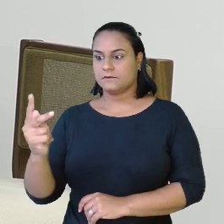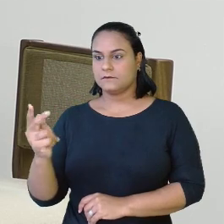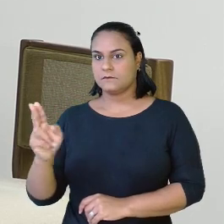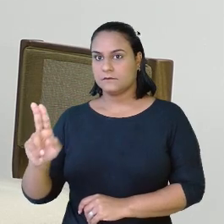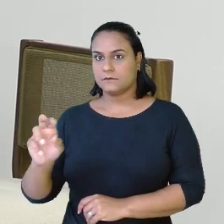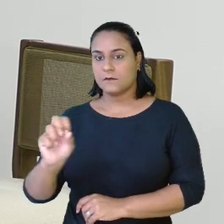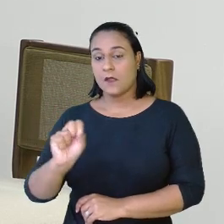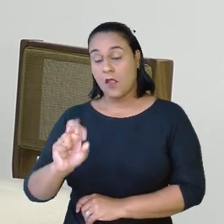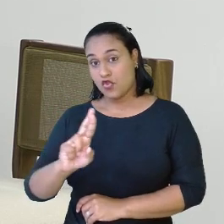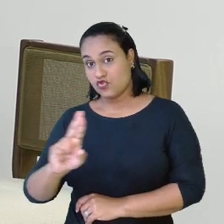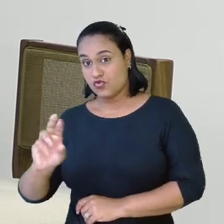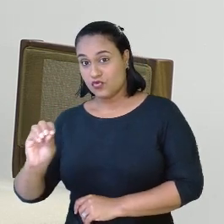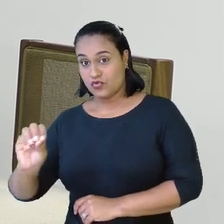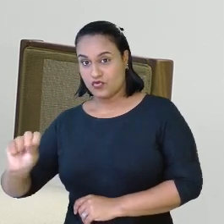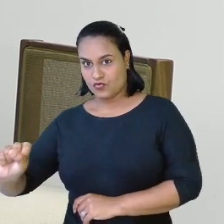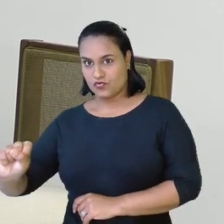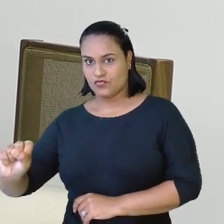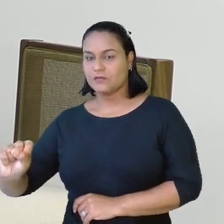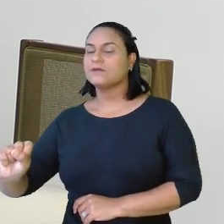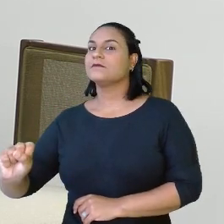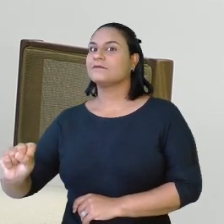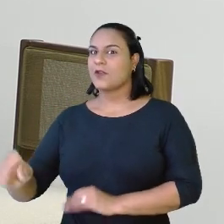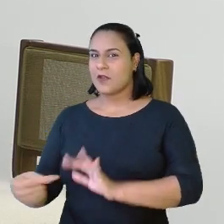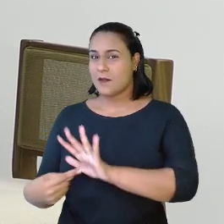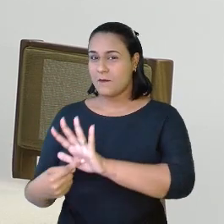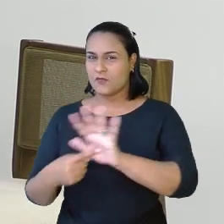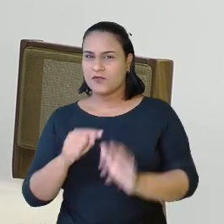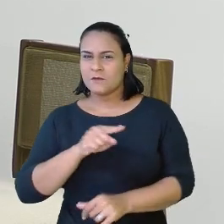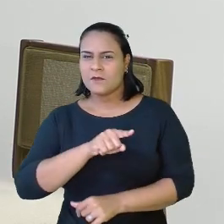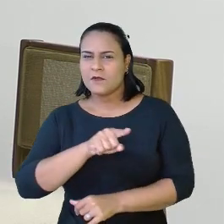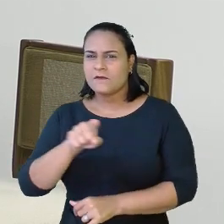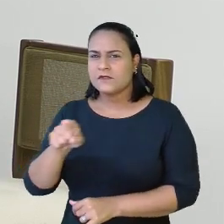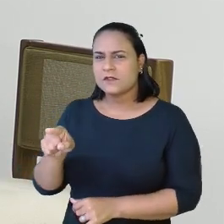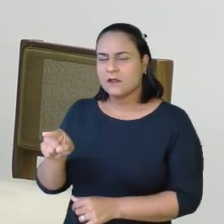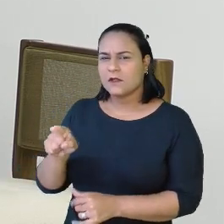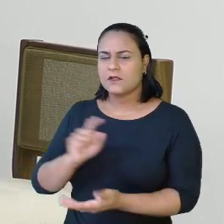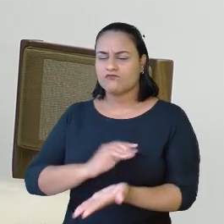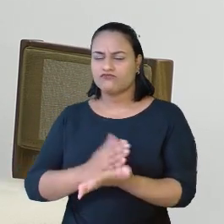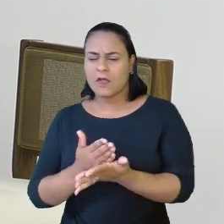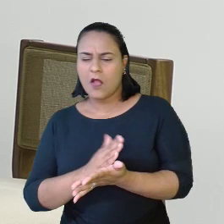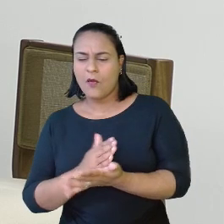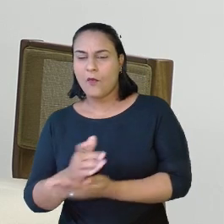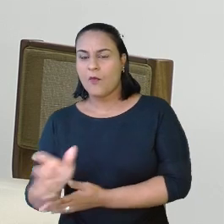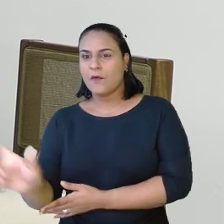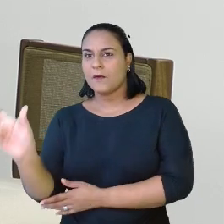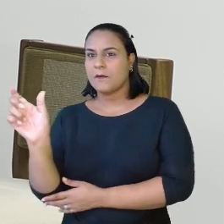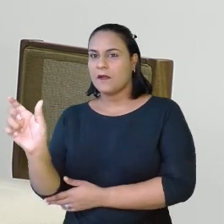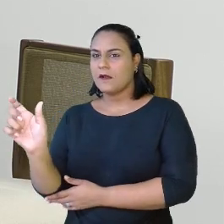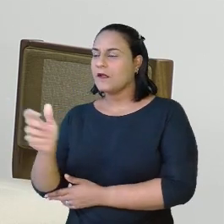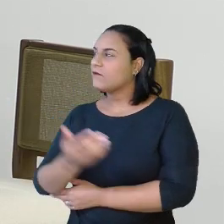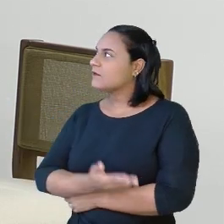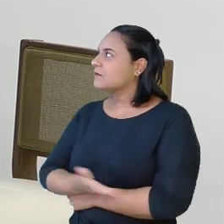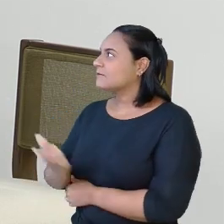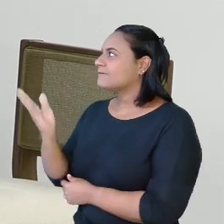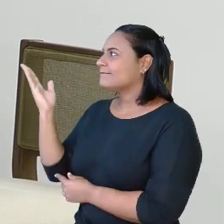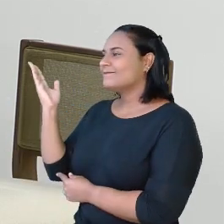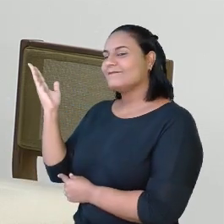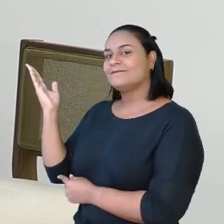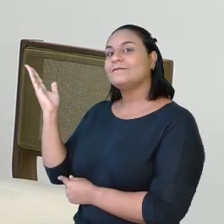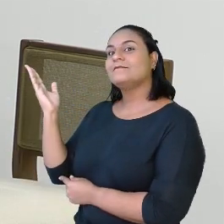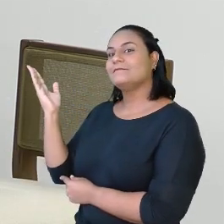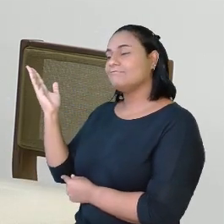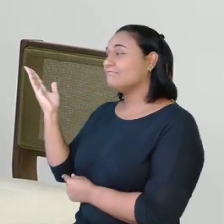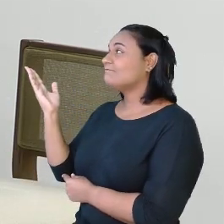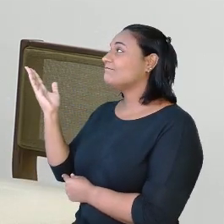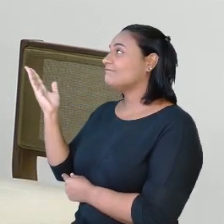Então, olha só, eu trouxe para vocês aí, para o nosso chá de palavras, essas palavrinhas que estão aí na